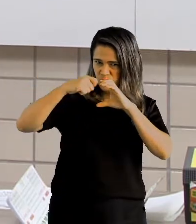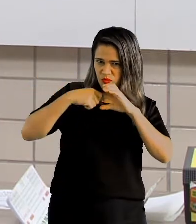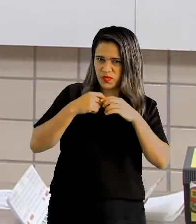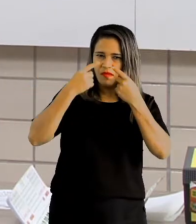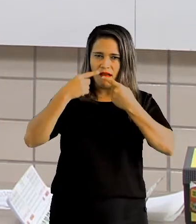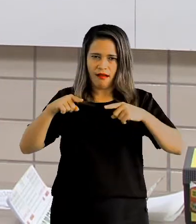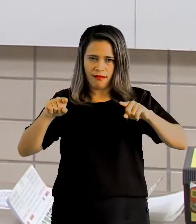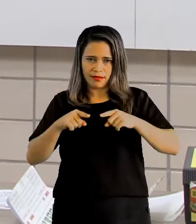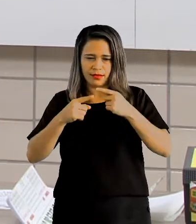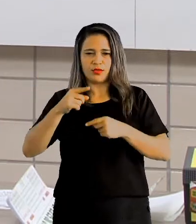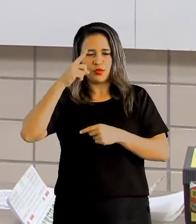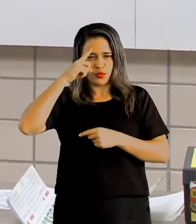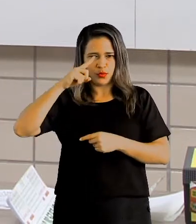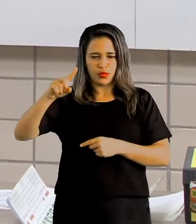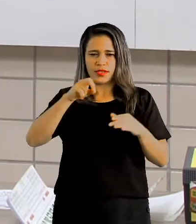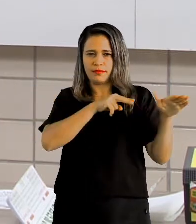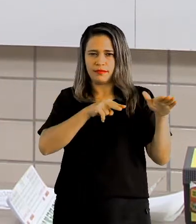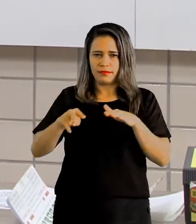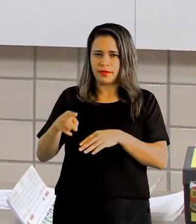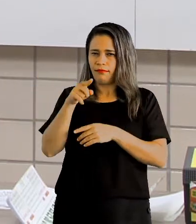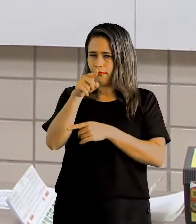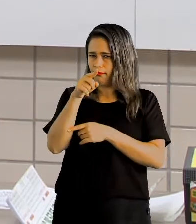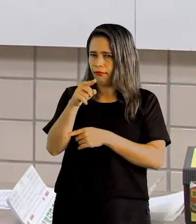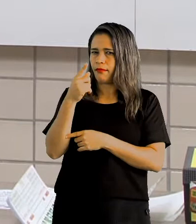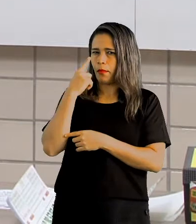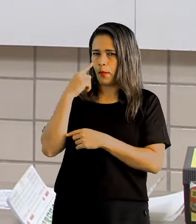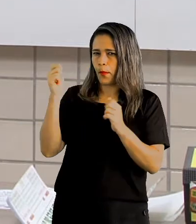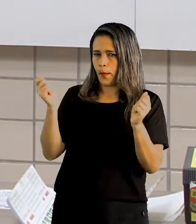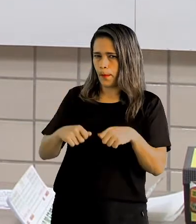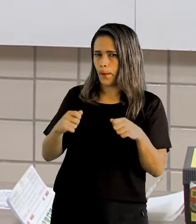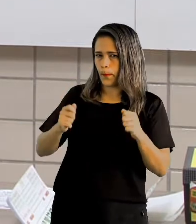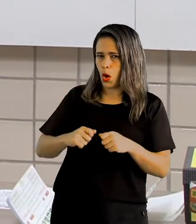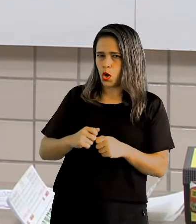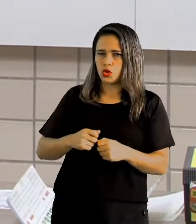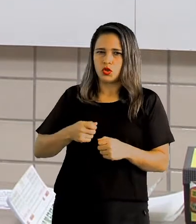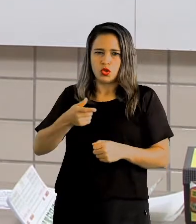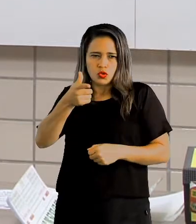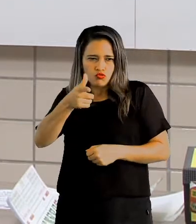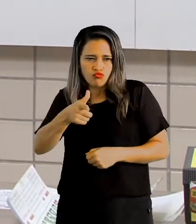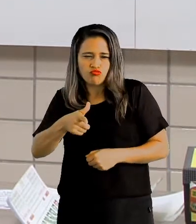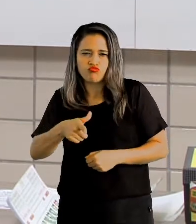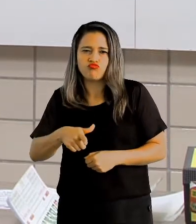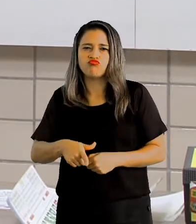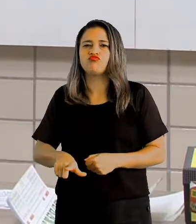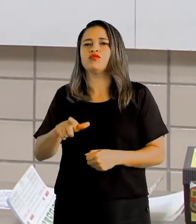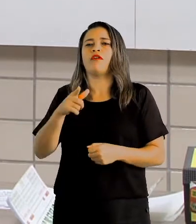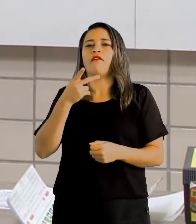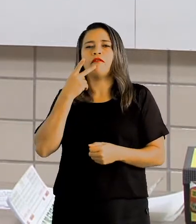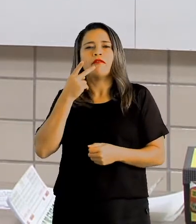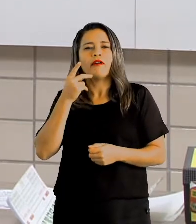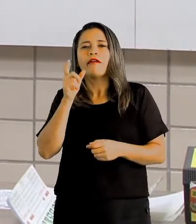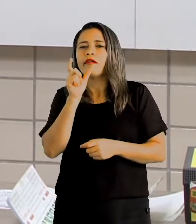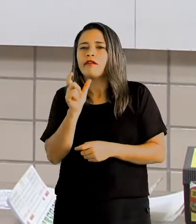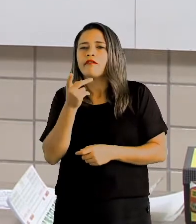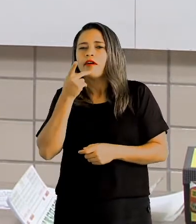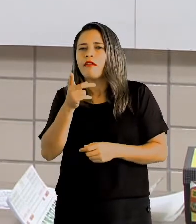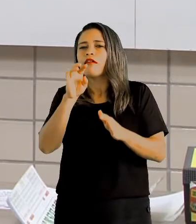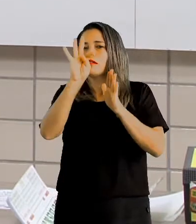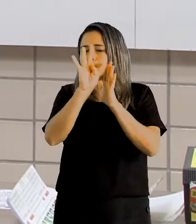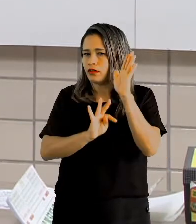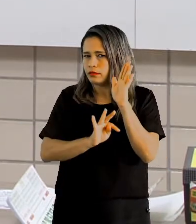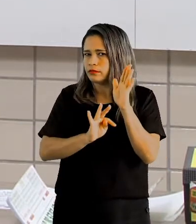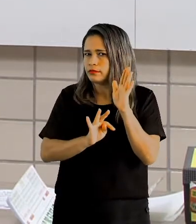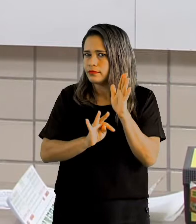também dos dias da semana, para que vocês possam fortalecer, reforçar o que nós falamos nesse texto, certo? É um